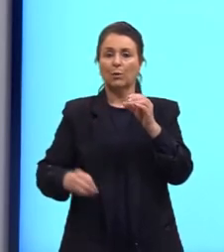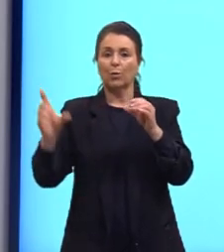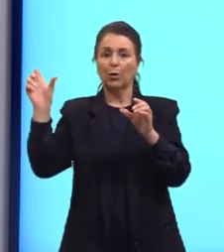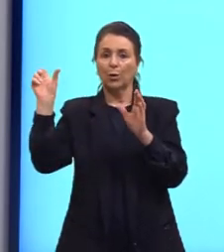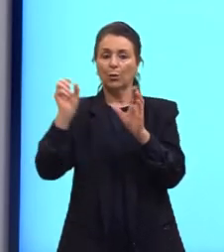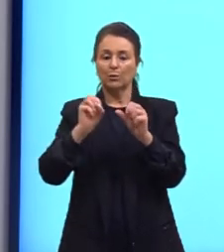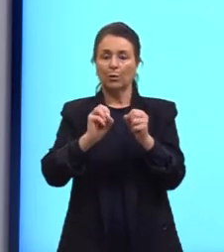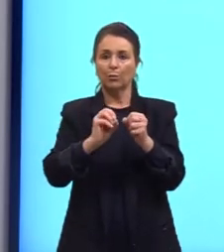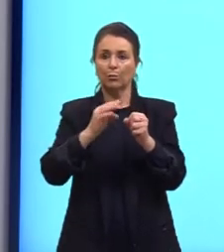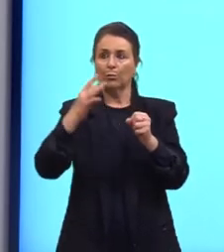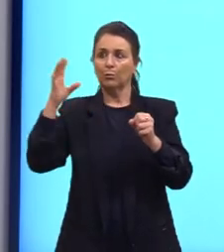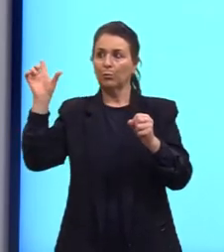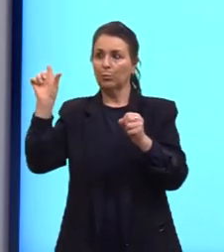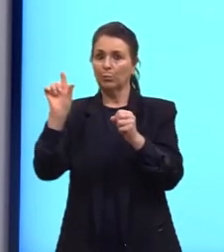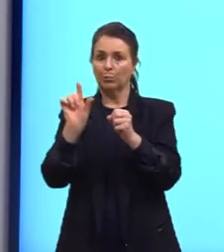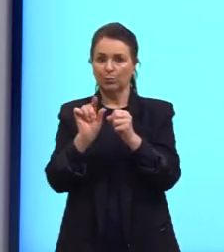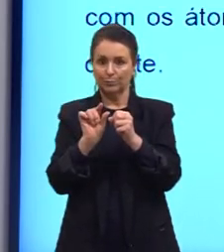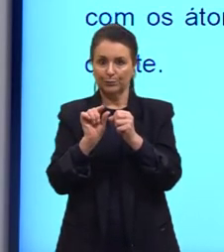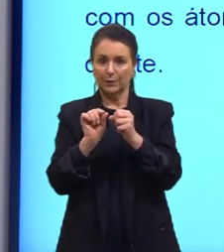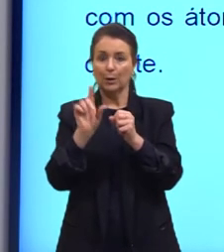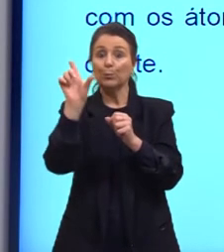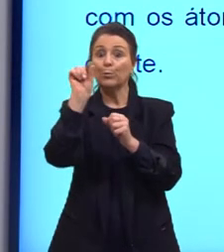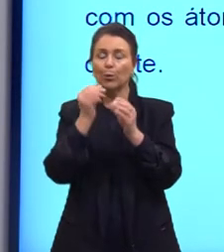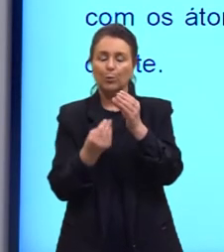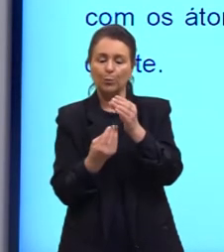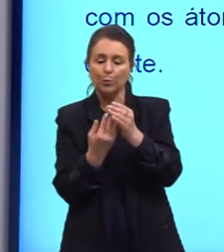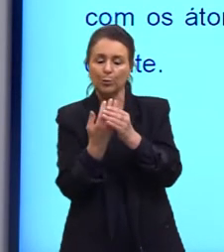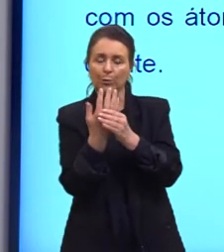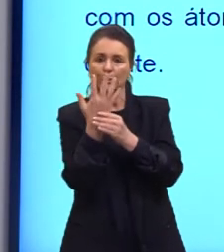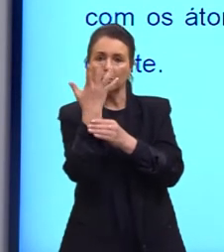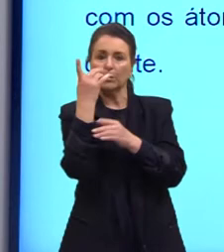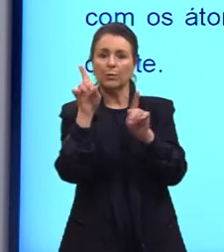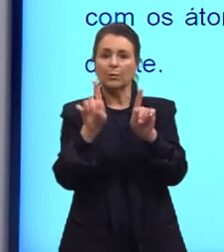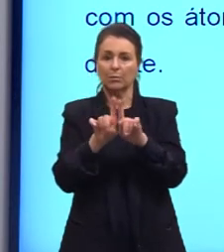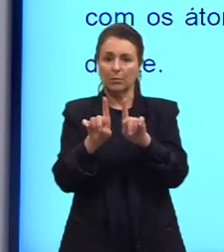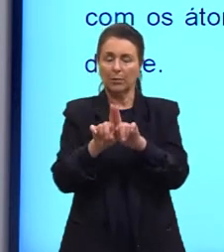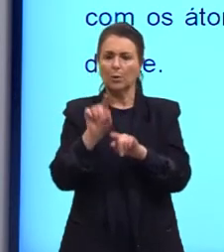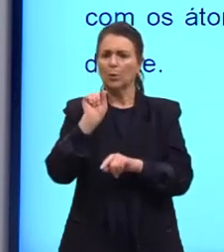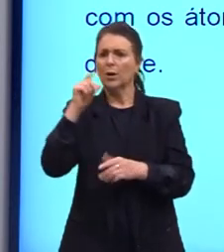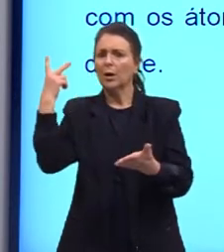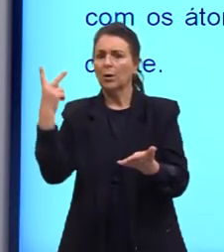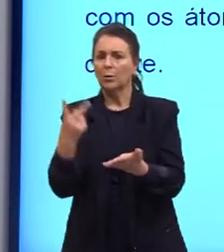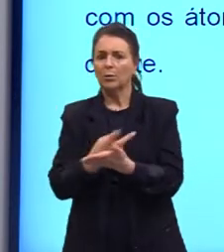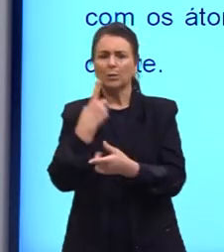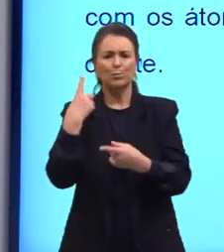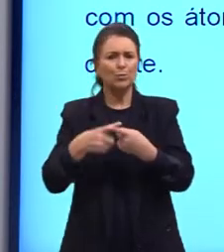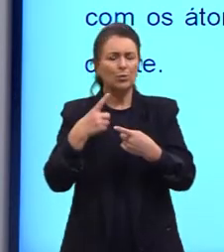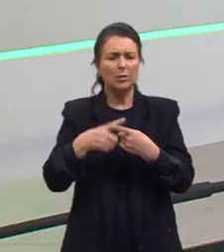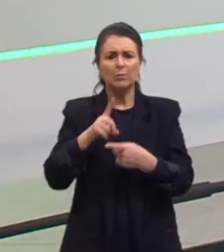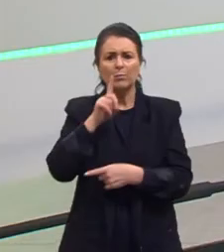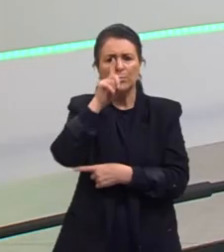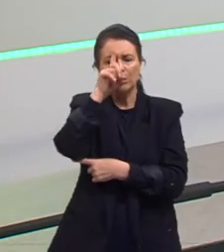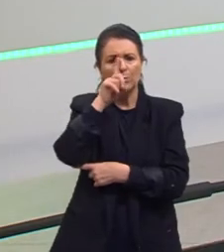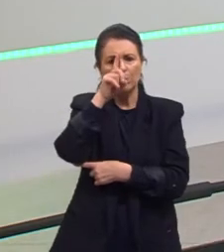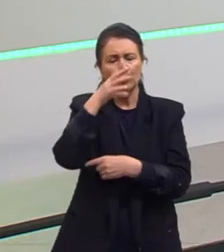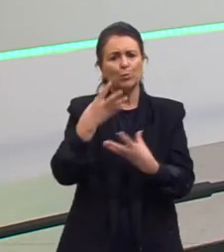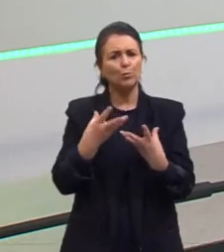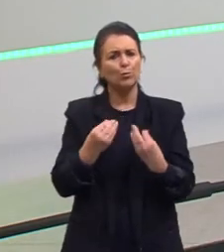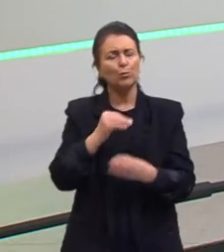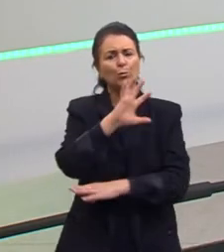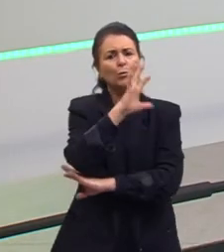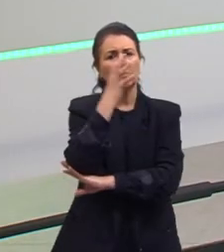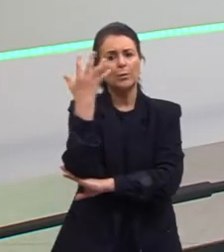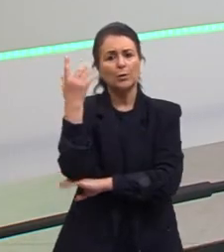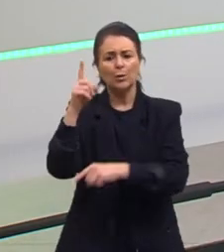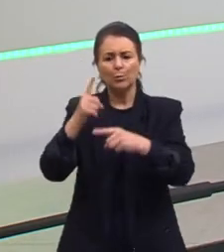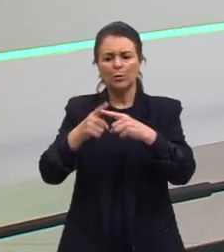e possuem baixos pontos de ebulição então o que que acontece por que que ele é tão prejudicial ao meio ambiente o que